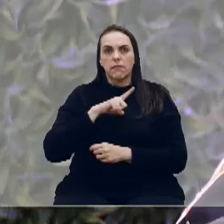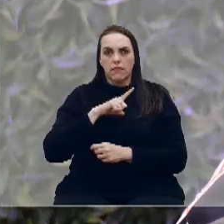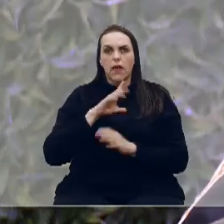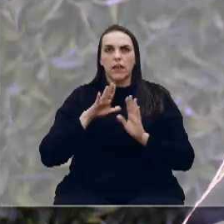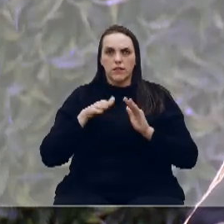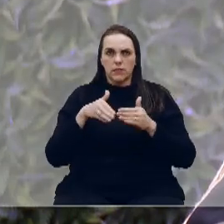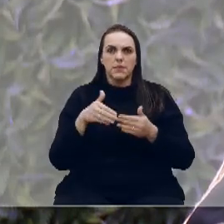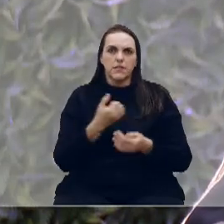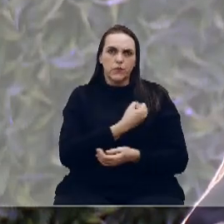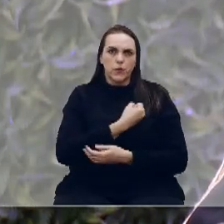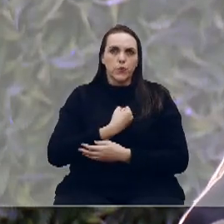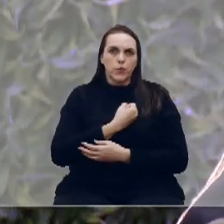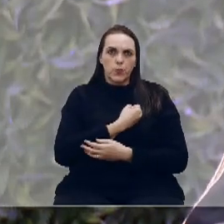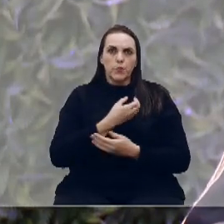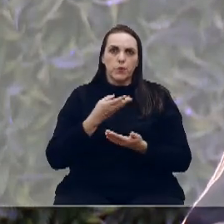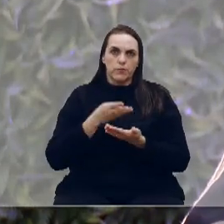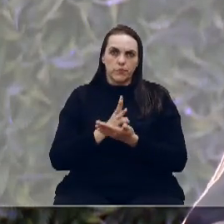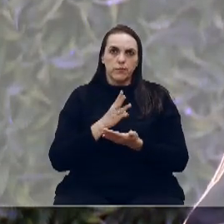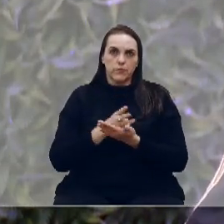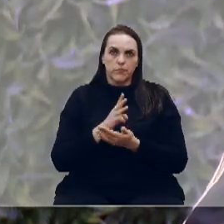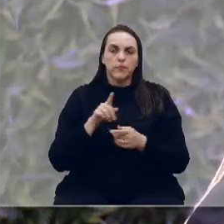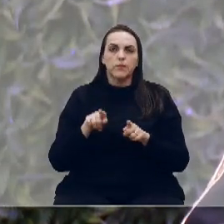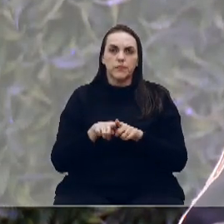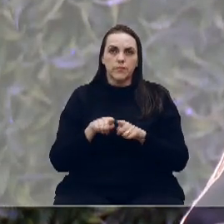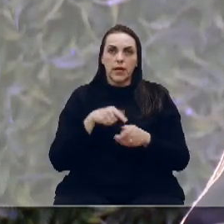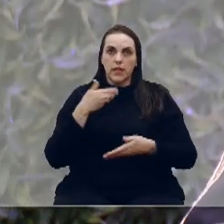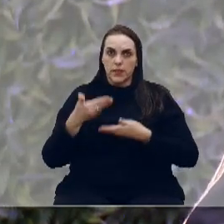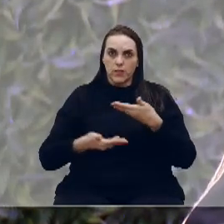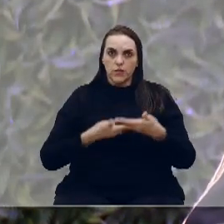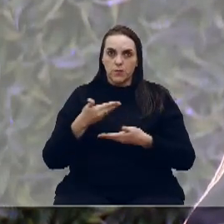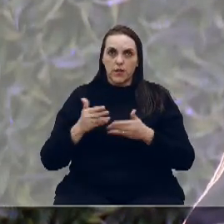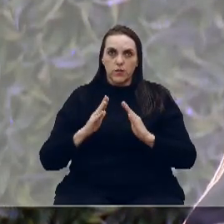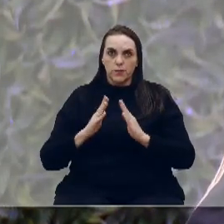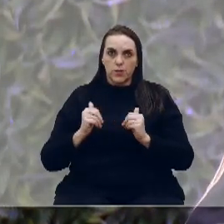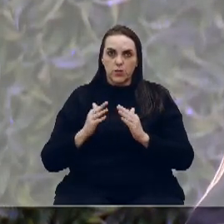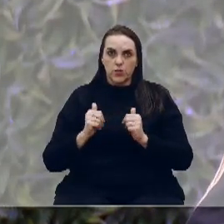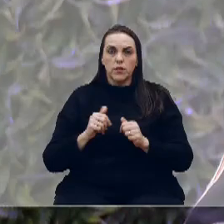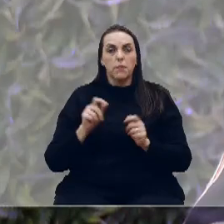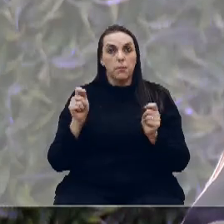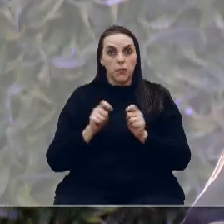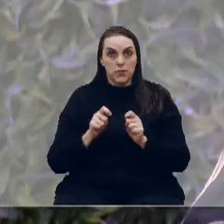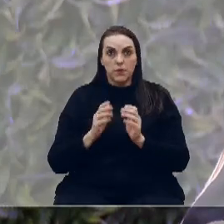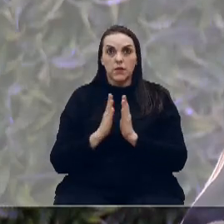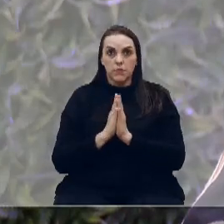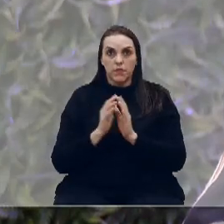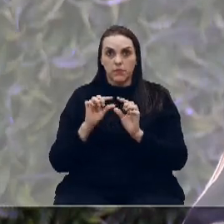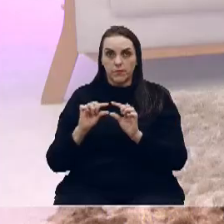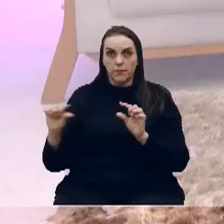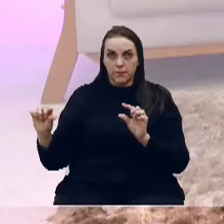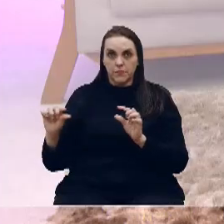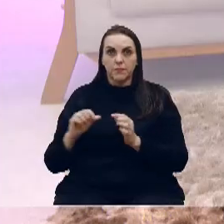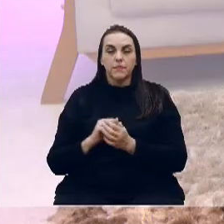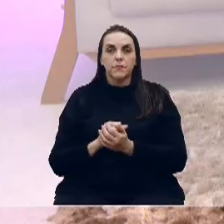específicos para que as pessoas possam solicitar o seu atendimento, né? Tem aqui se puder colocar.